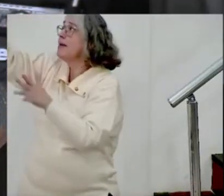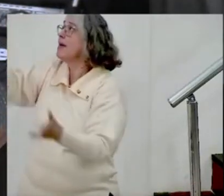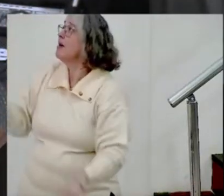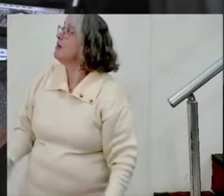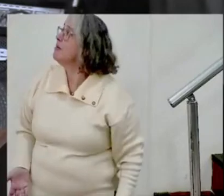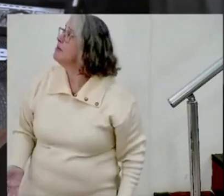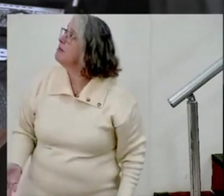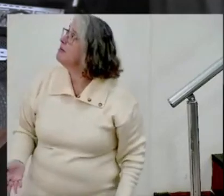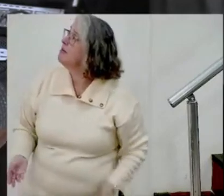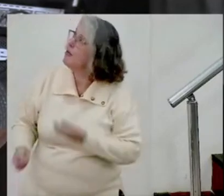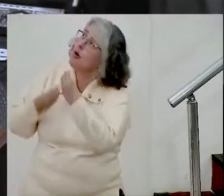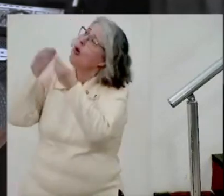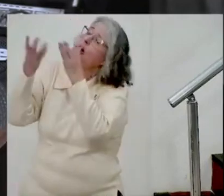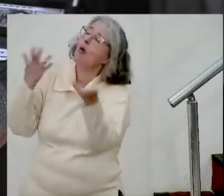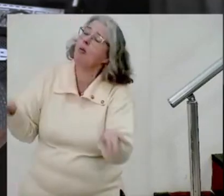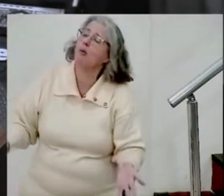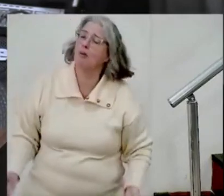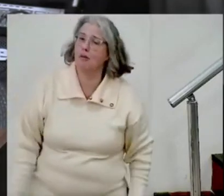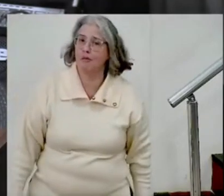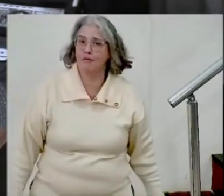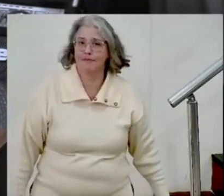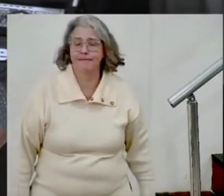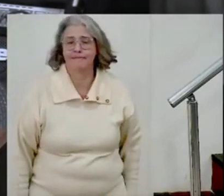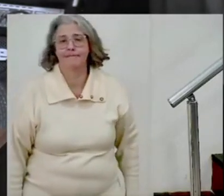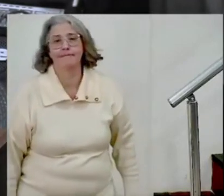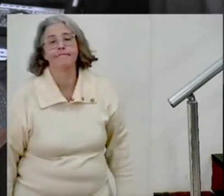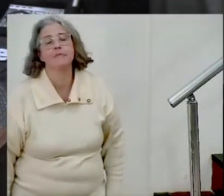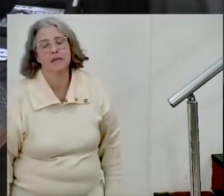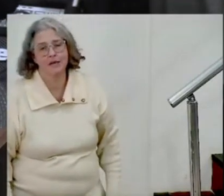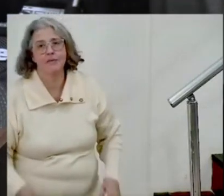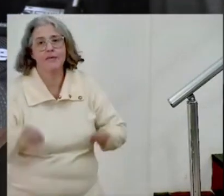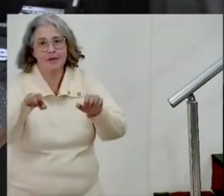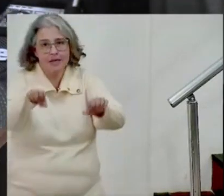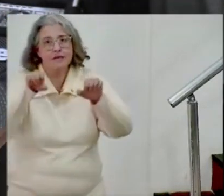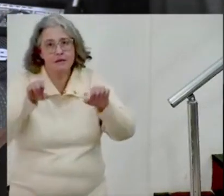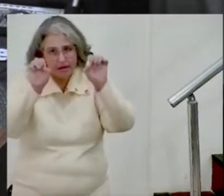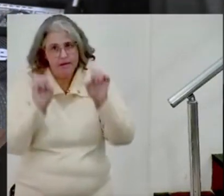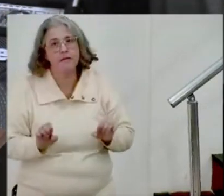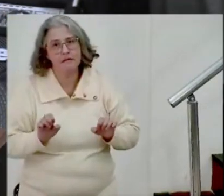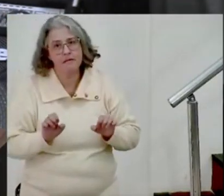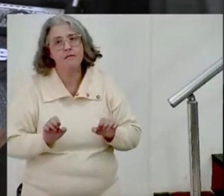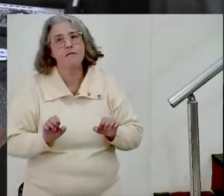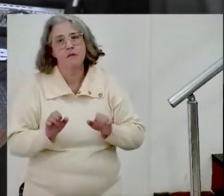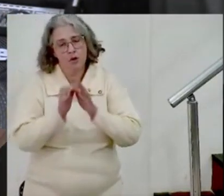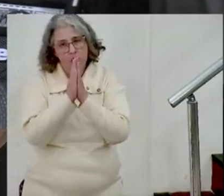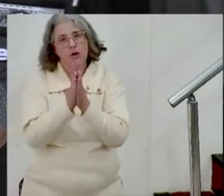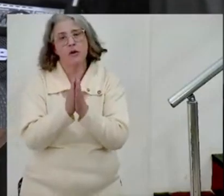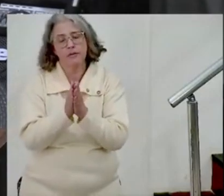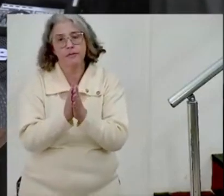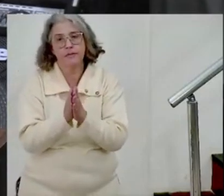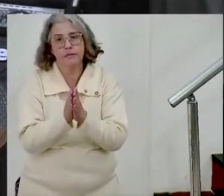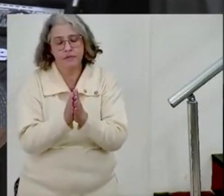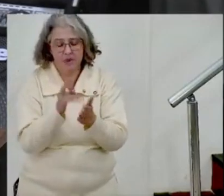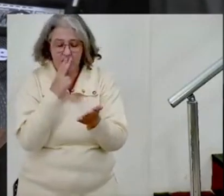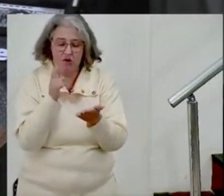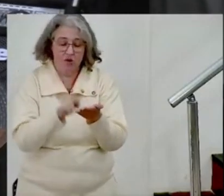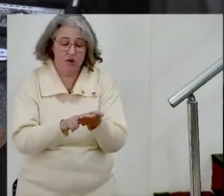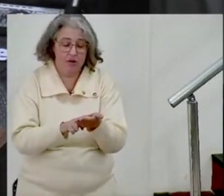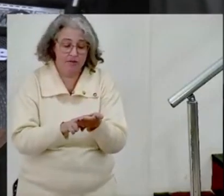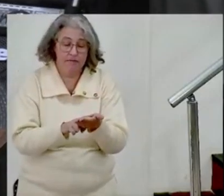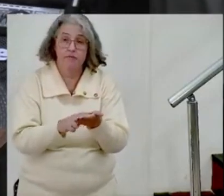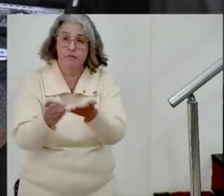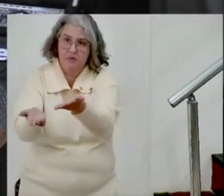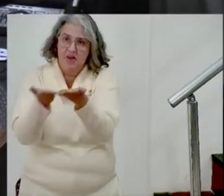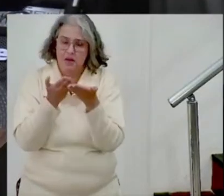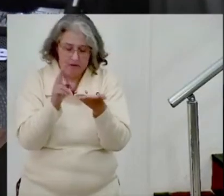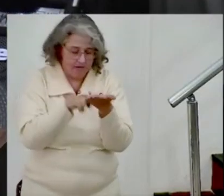não? Percebe? Ezequias faz exatamente isso. E ele pega a carta das mãos dos mensageiros e vai até o templo. E